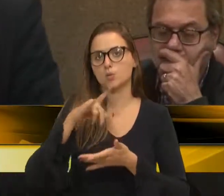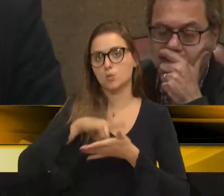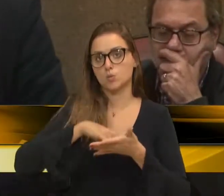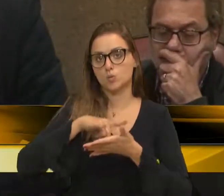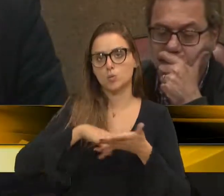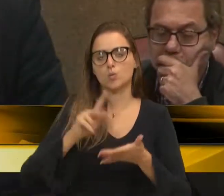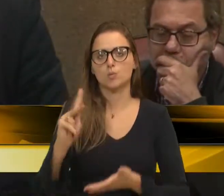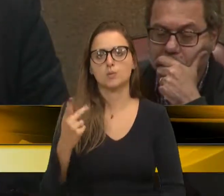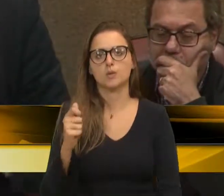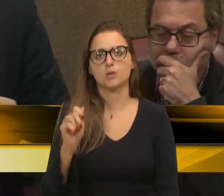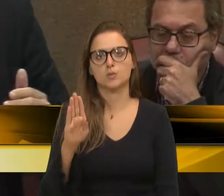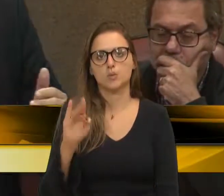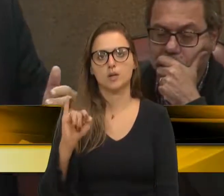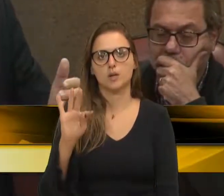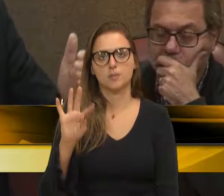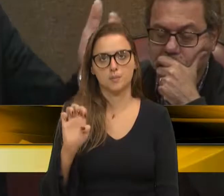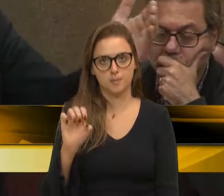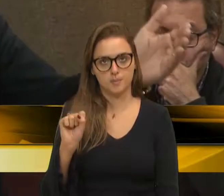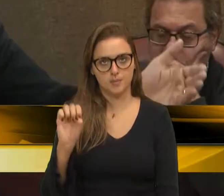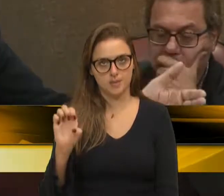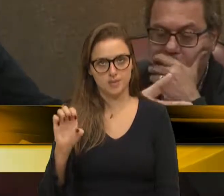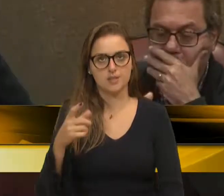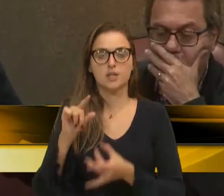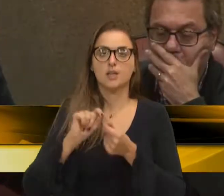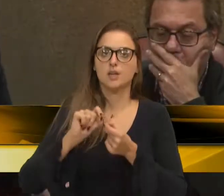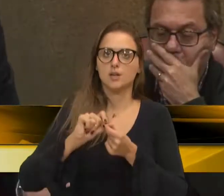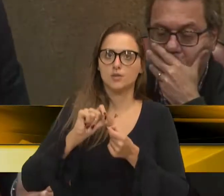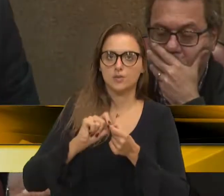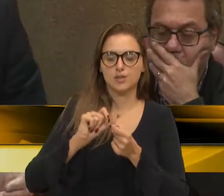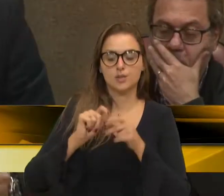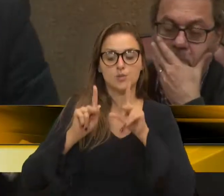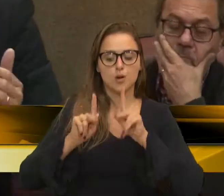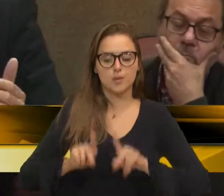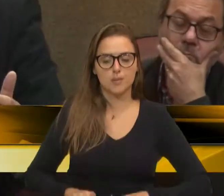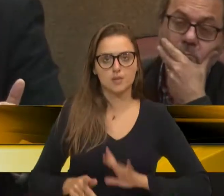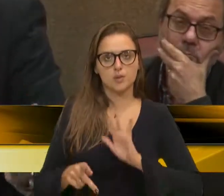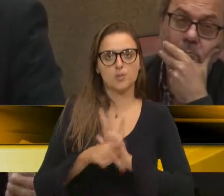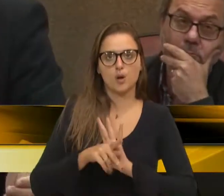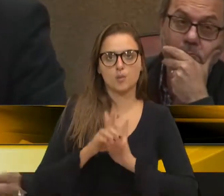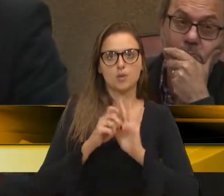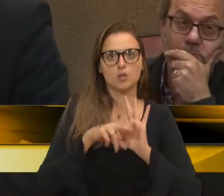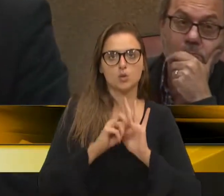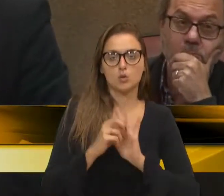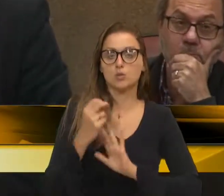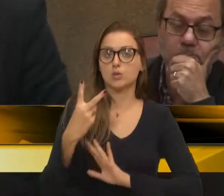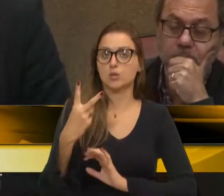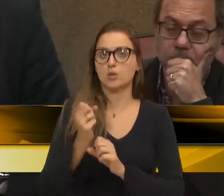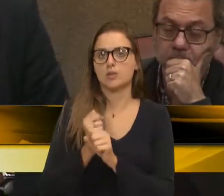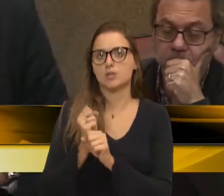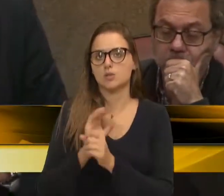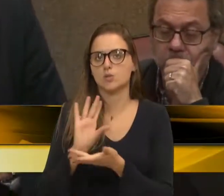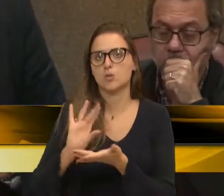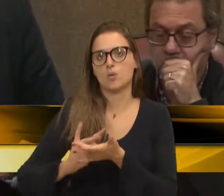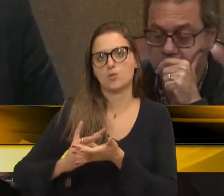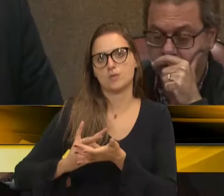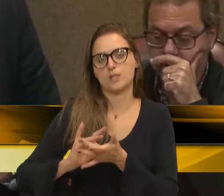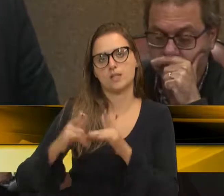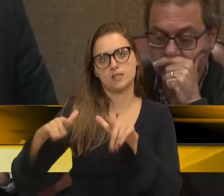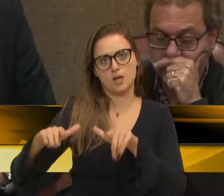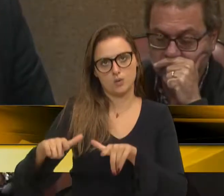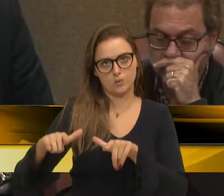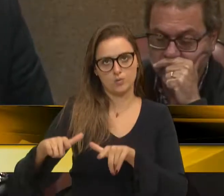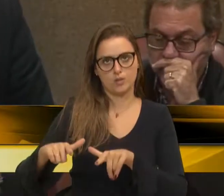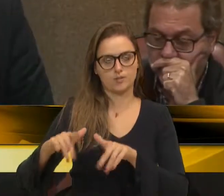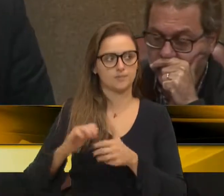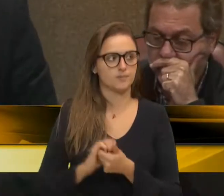locais, fazendo com que o contribuinte busque, num prazo de 2 anos, a sua regularização. Eu